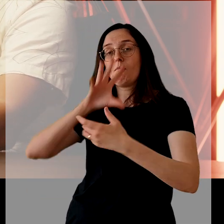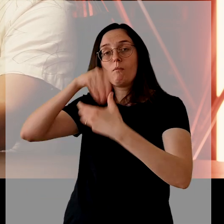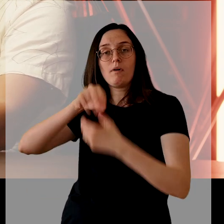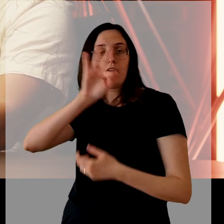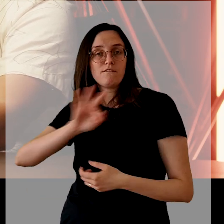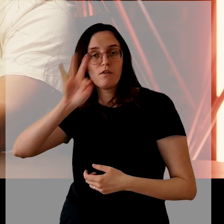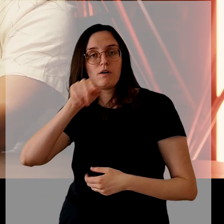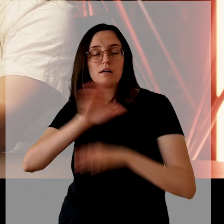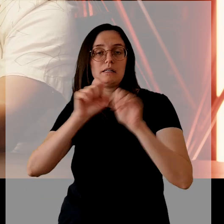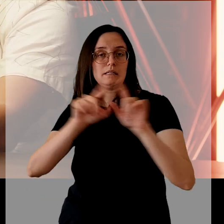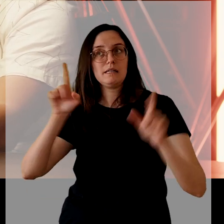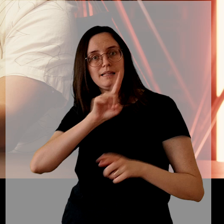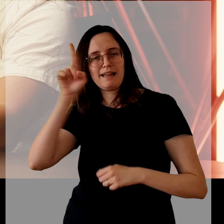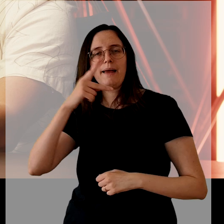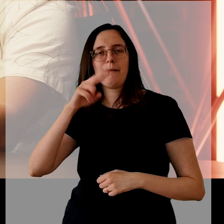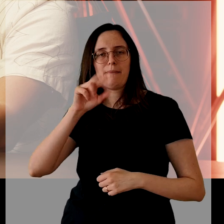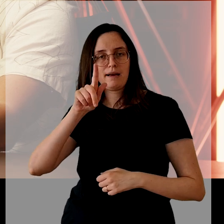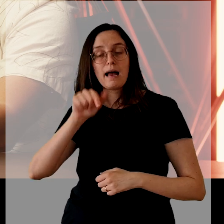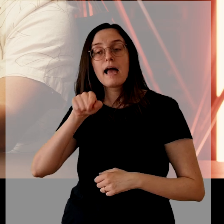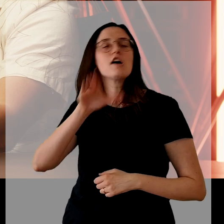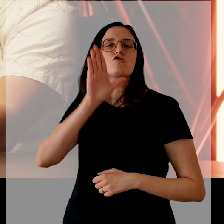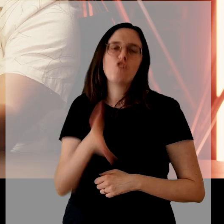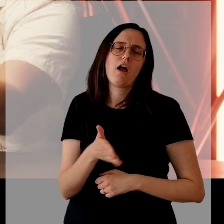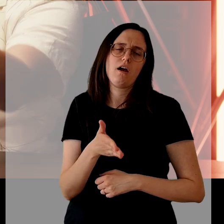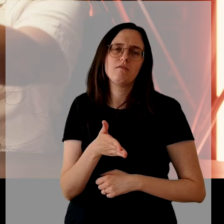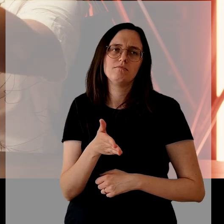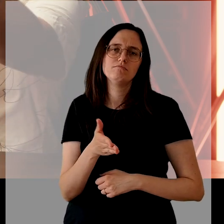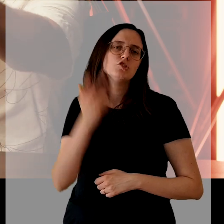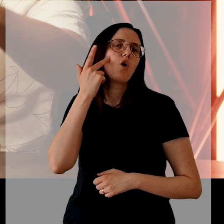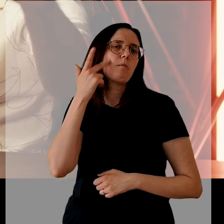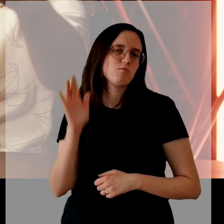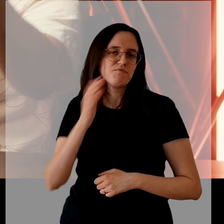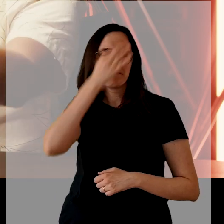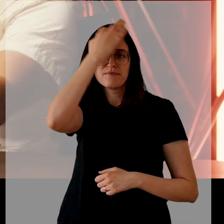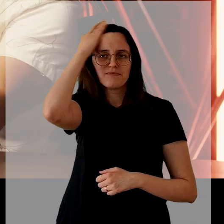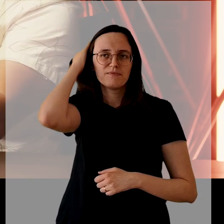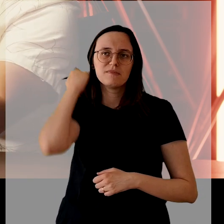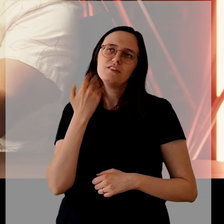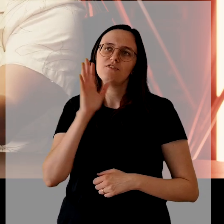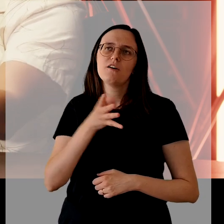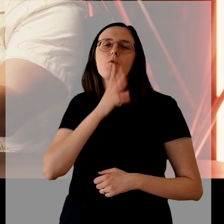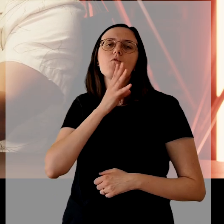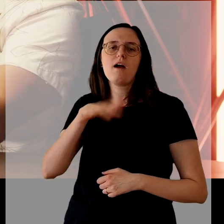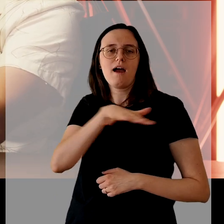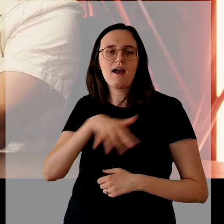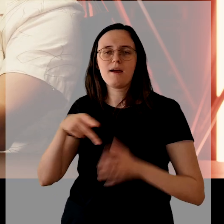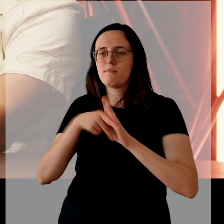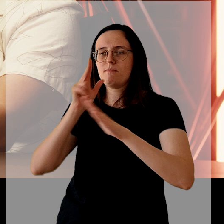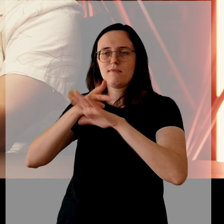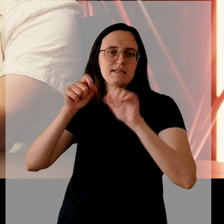de cinema lá em Praga, isso já era uma coisa comum, que estava vivendo o set de cinema ali.